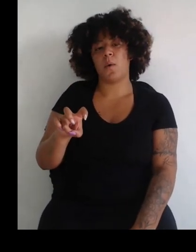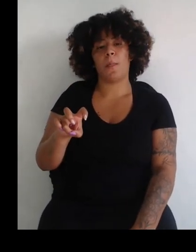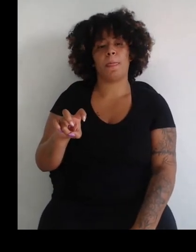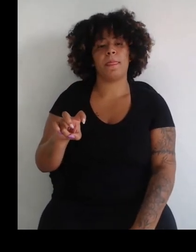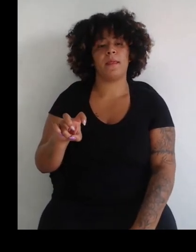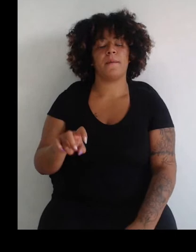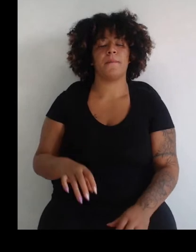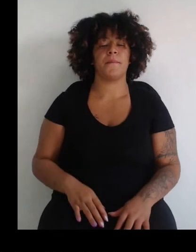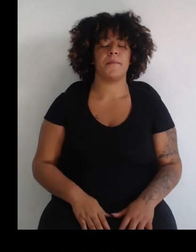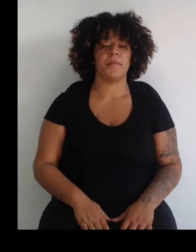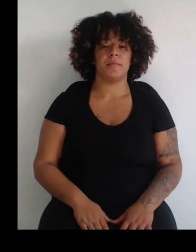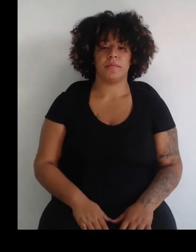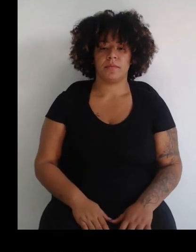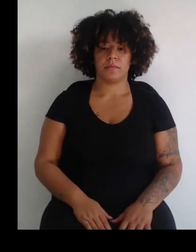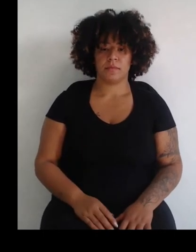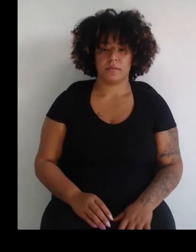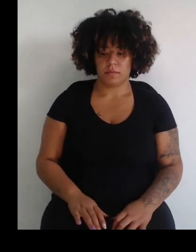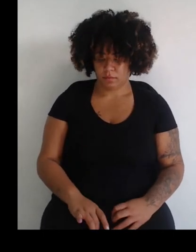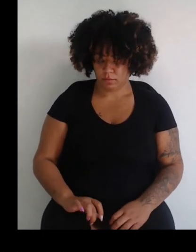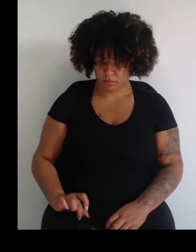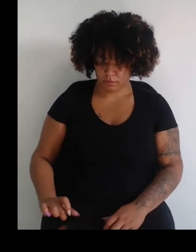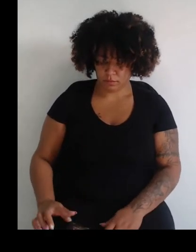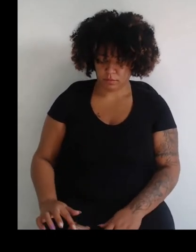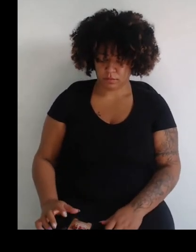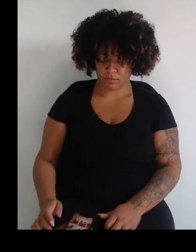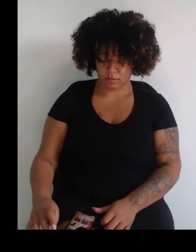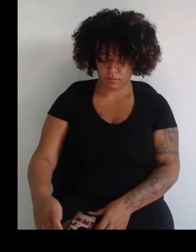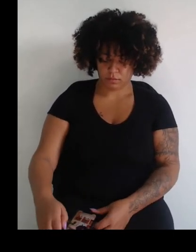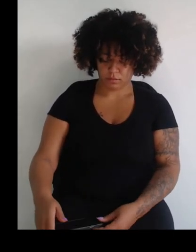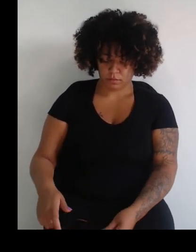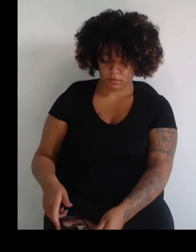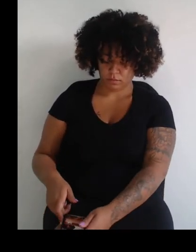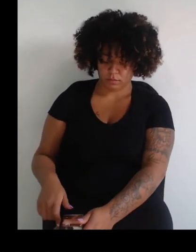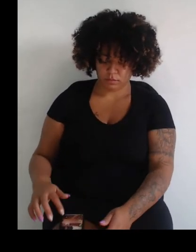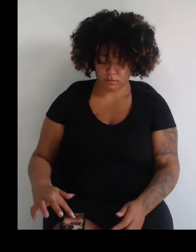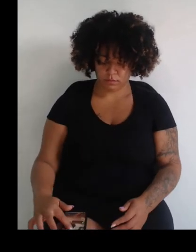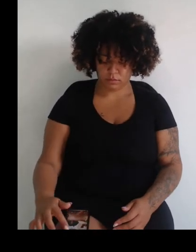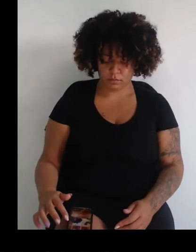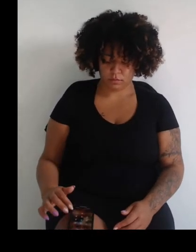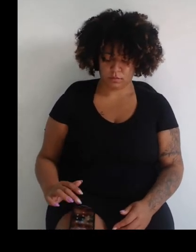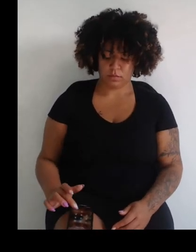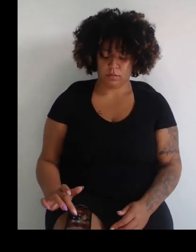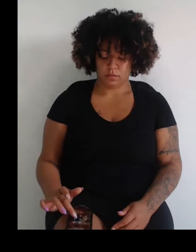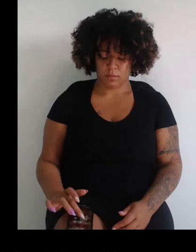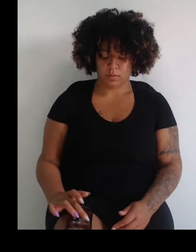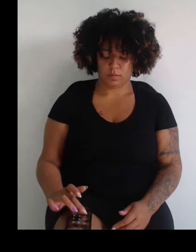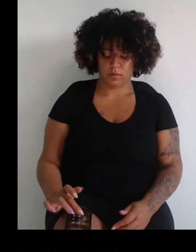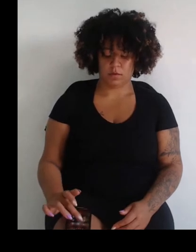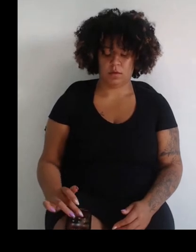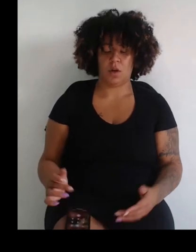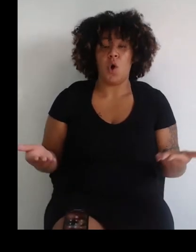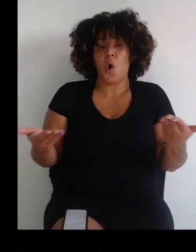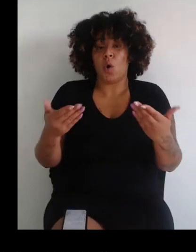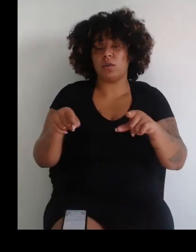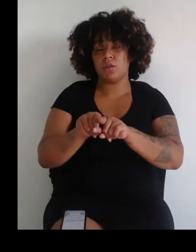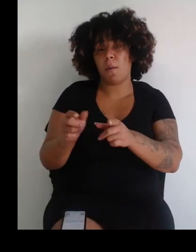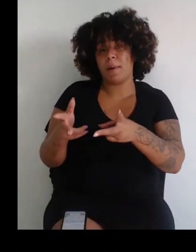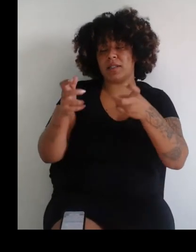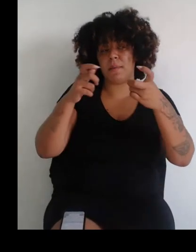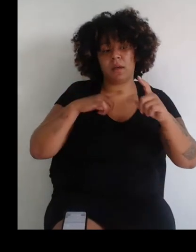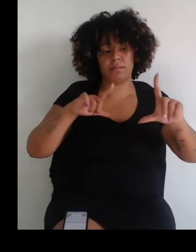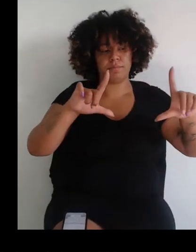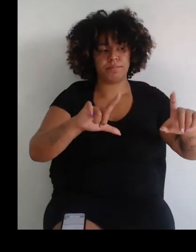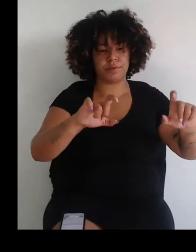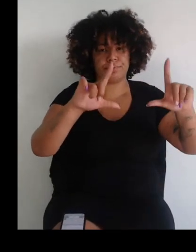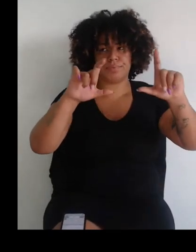como bacon disse a um repórter da revista Time em 49 as cabeças são apenas uma tentativa de fazer um